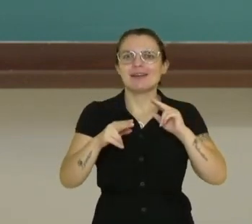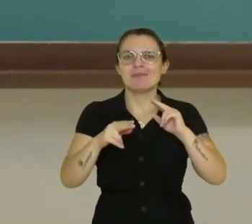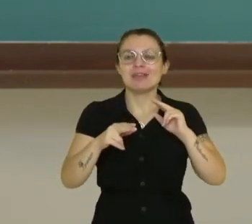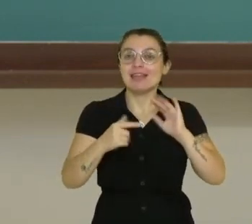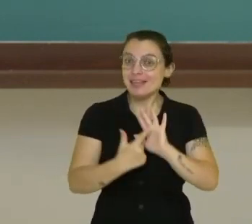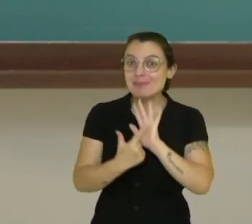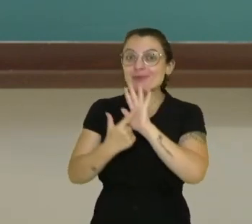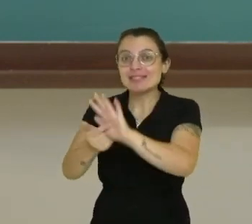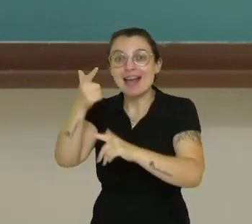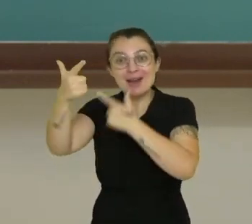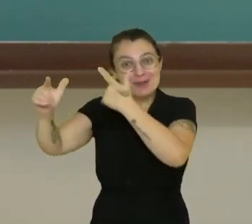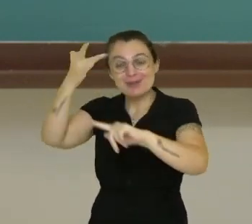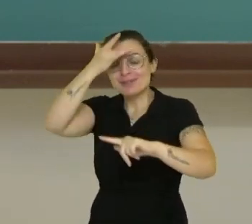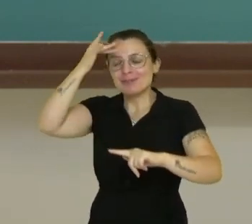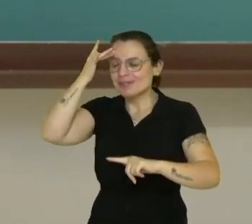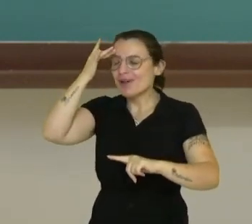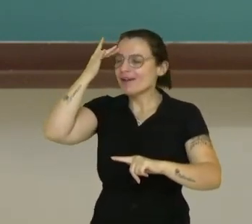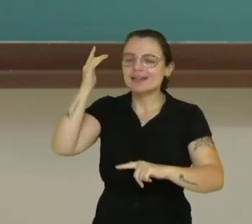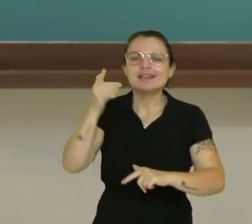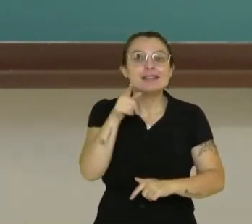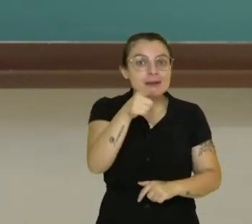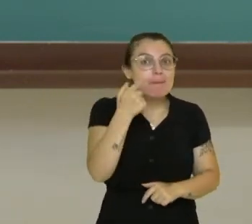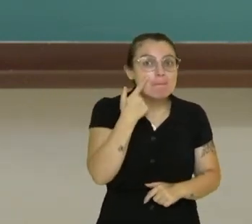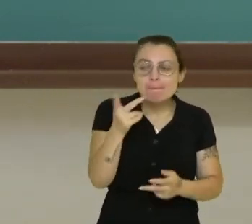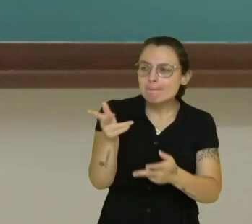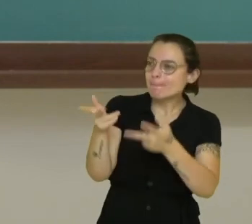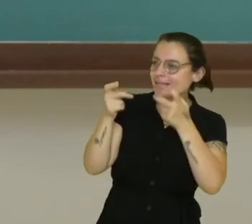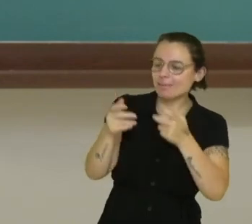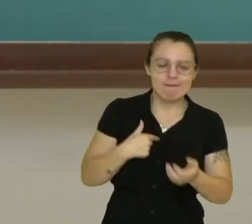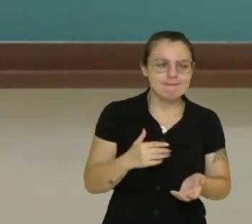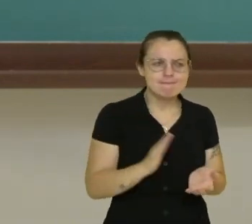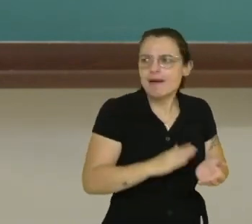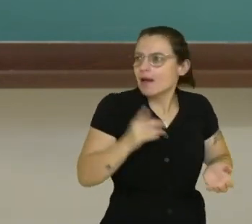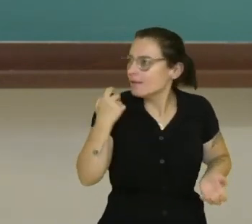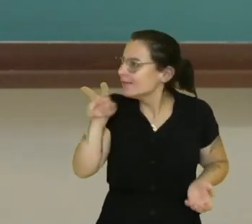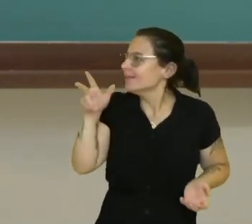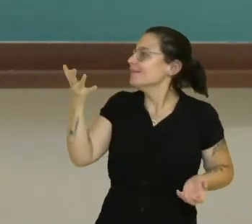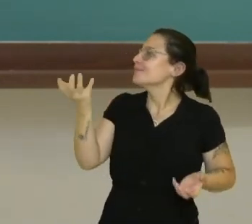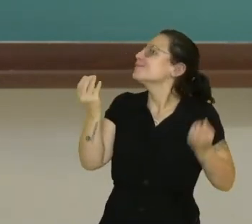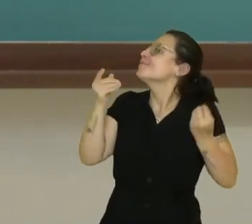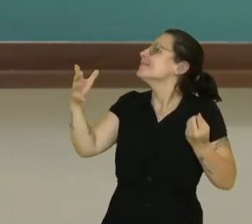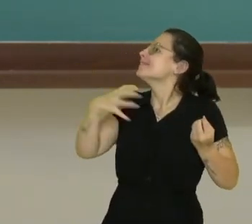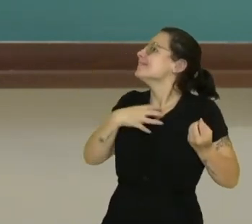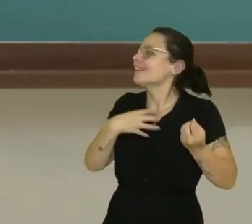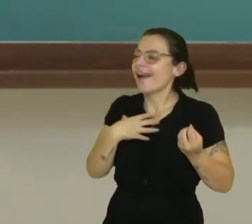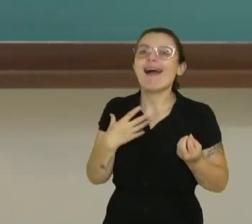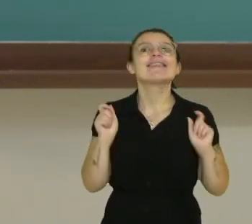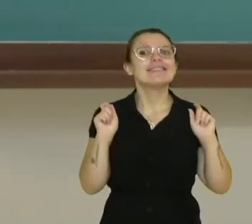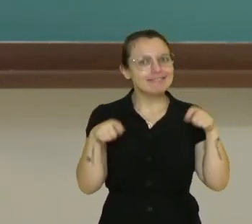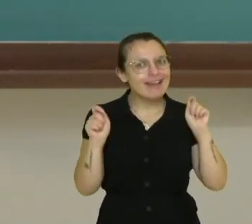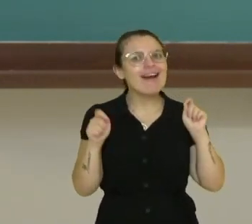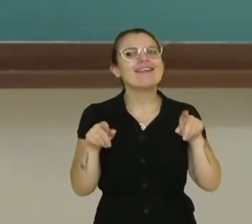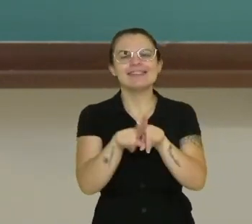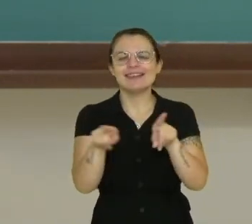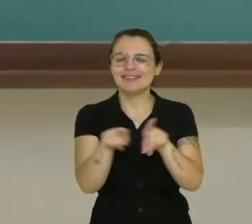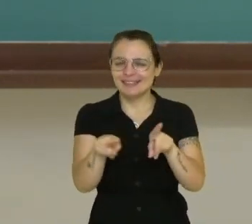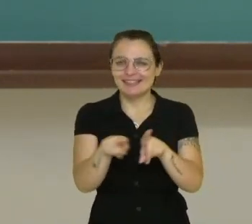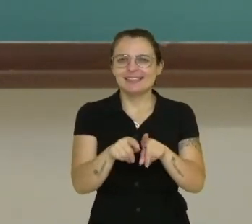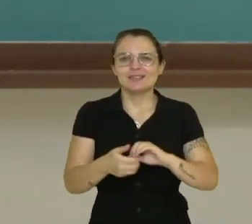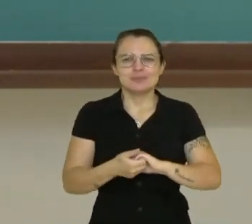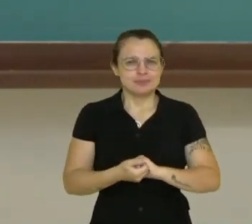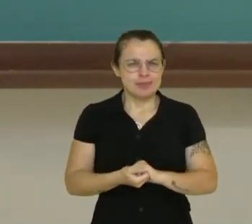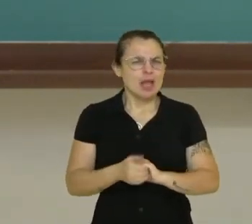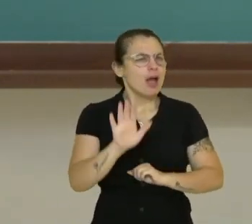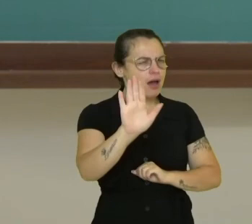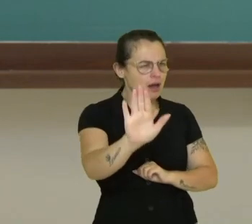seu olhar, um olhar diferente sobre a música. Mas para isso, será que eu preciso entender toda a